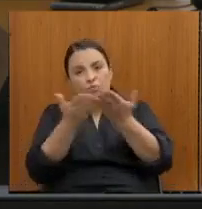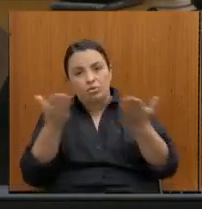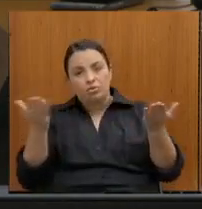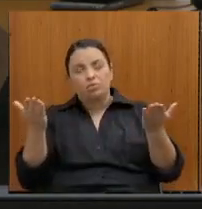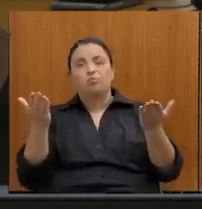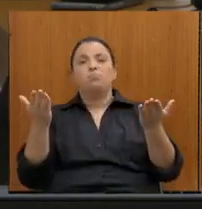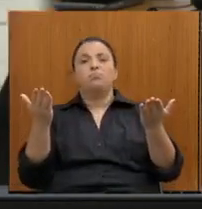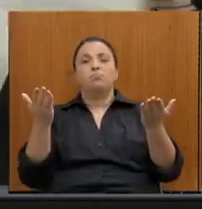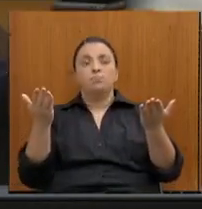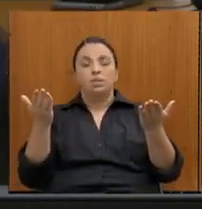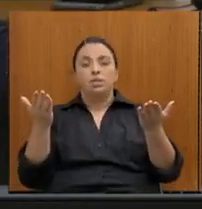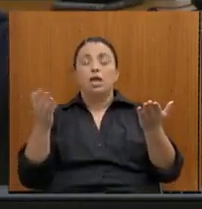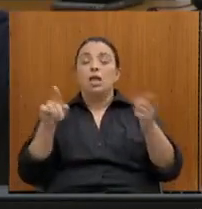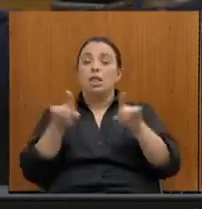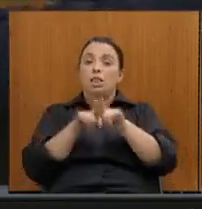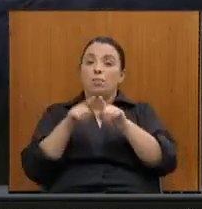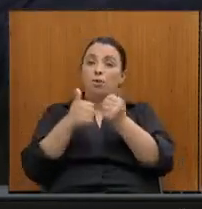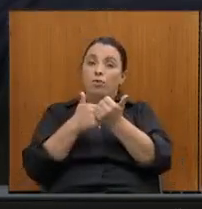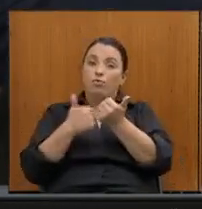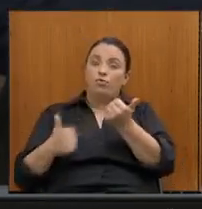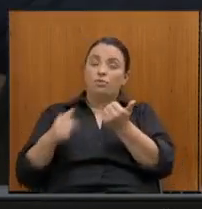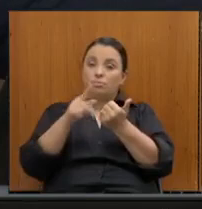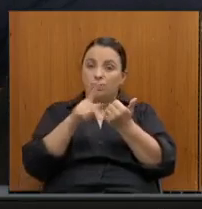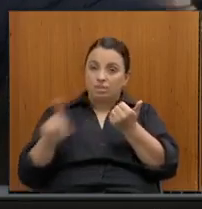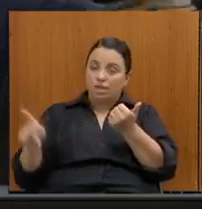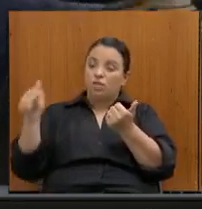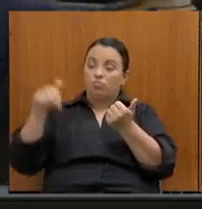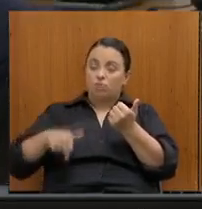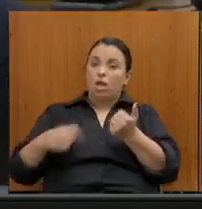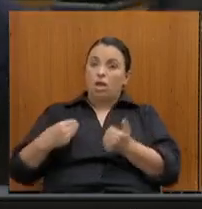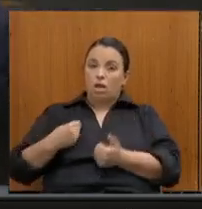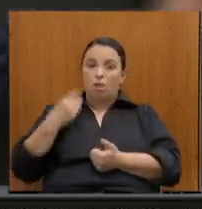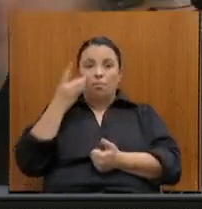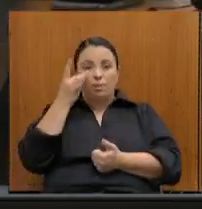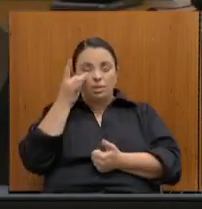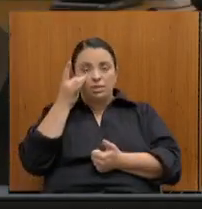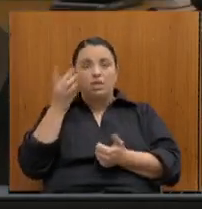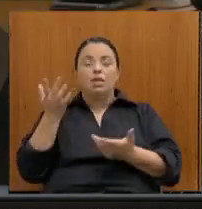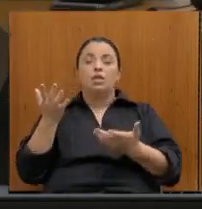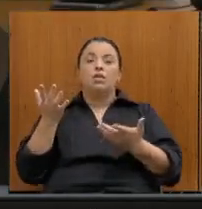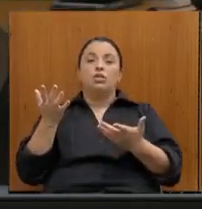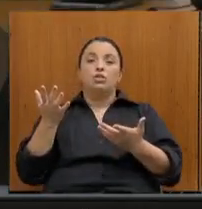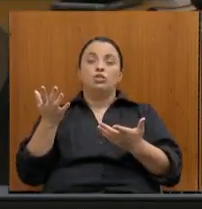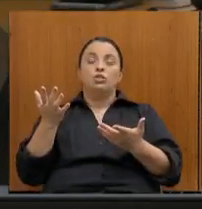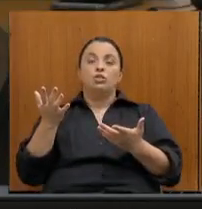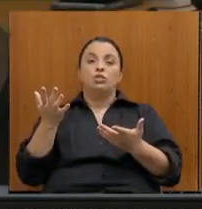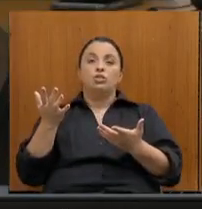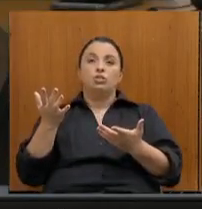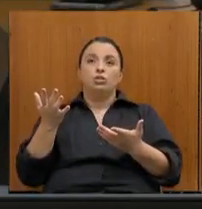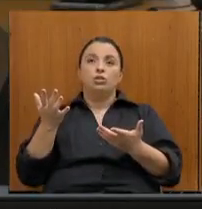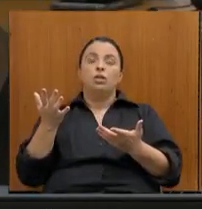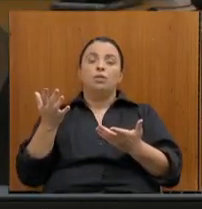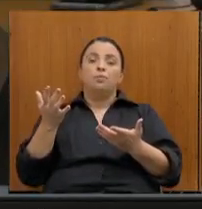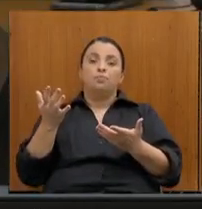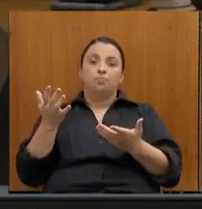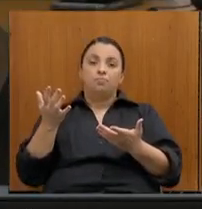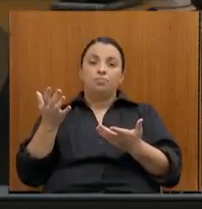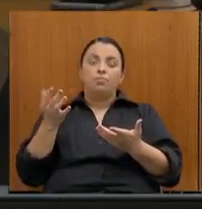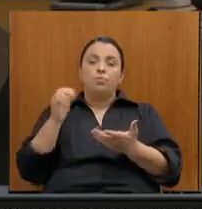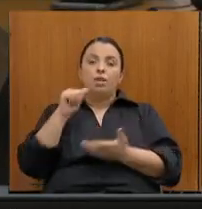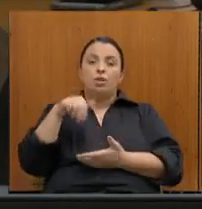vice-presidente que esteve aqui também eu preciso de ano ou Antônio Carlos Arantes